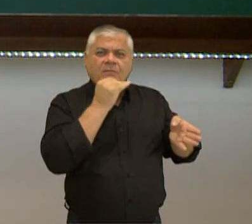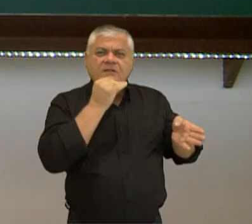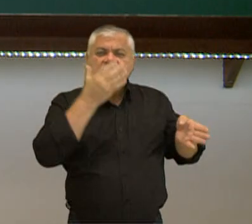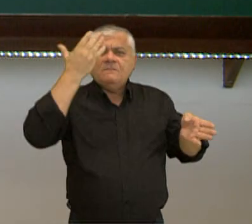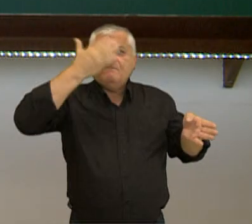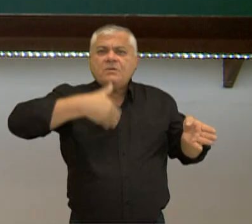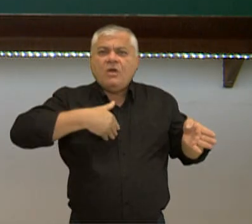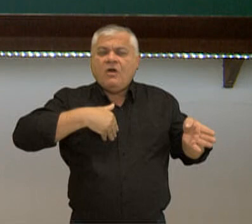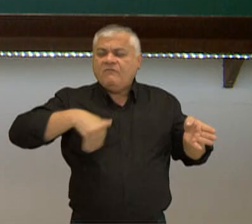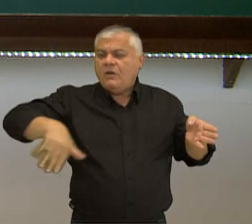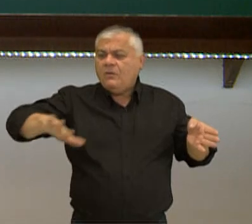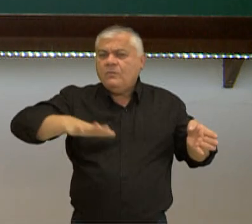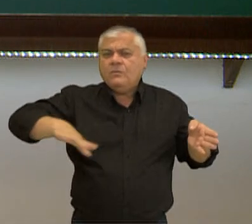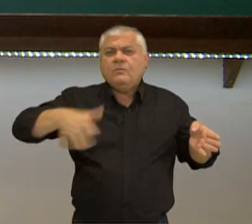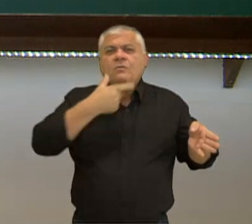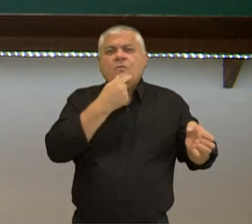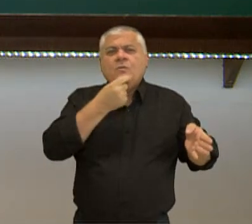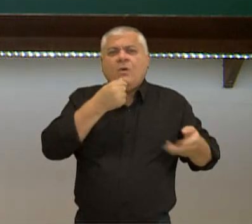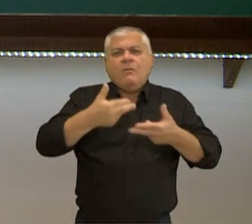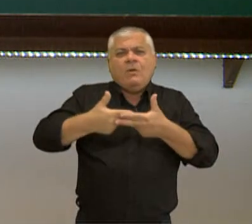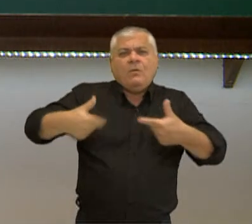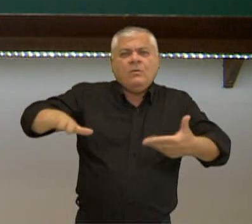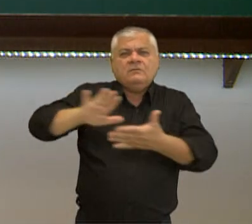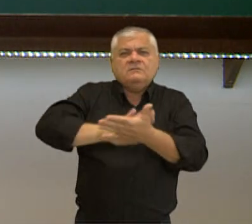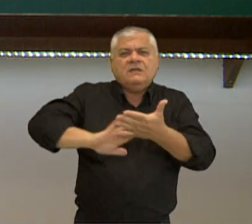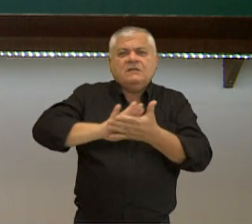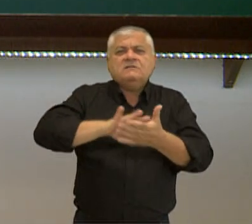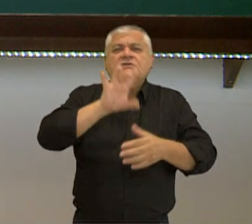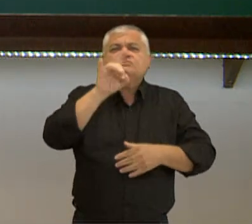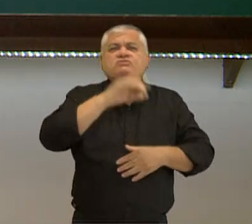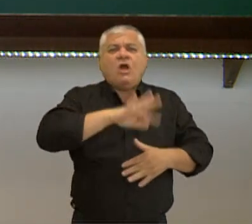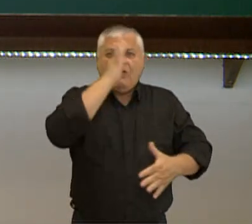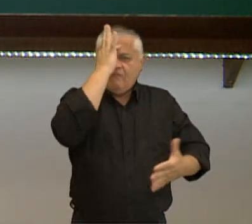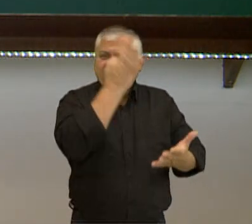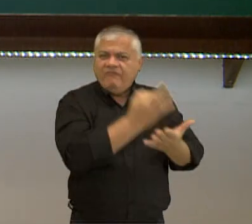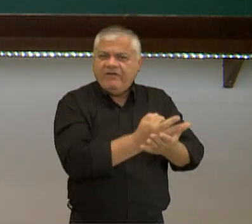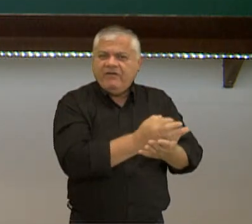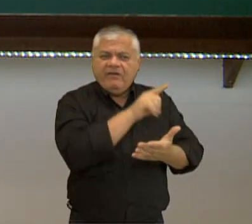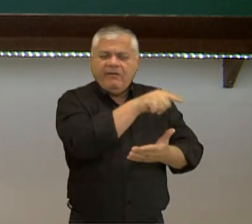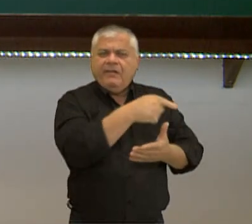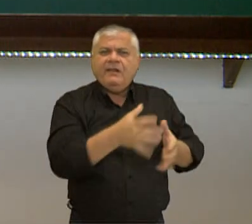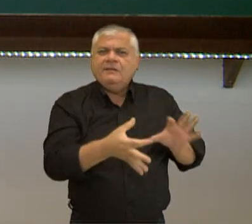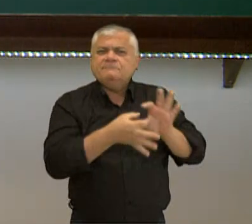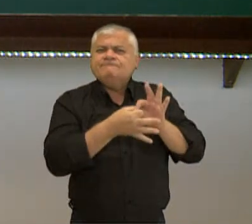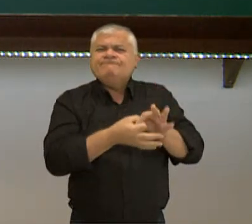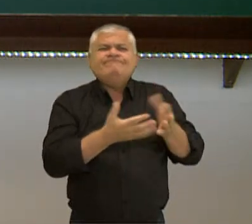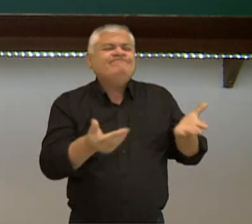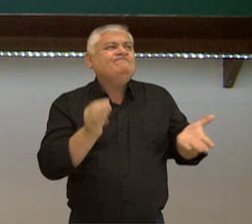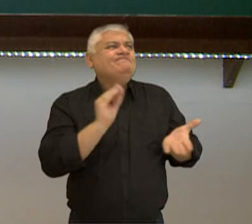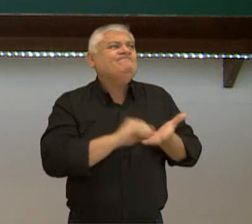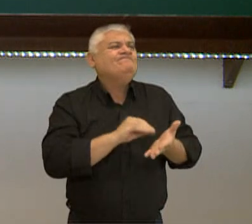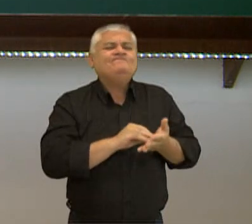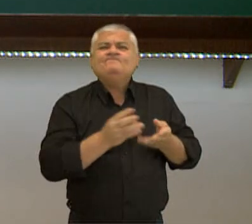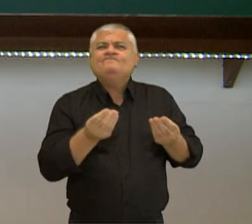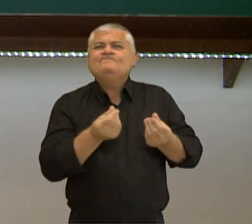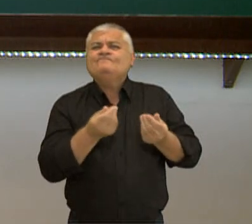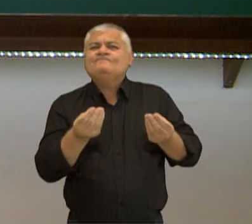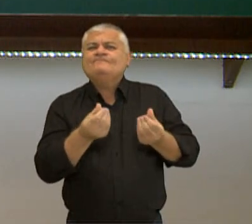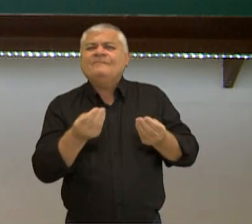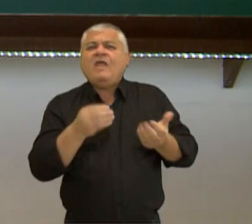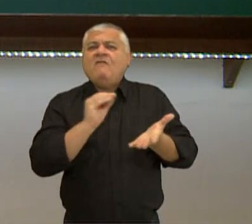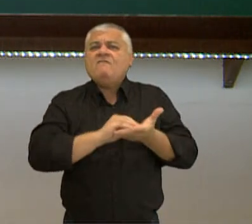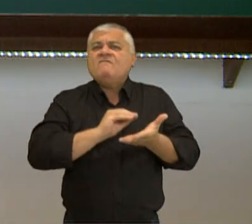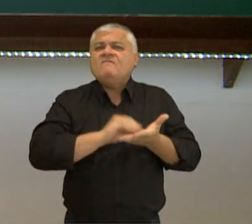comprovação, em si uma questão relacionada apenas à fé, ela não agregava socialmente, ela não agregava, né, positivamente